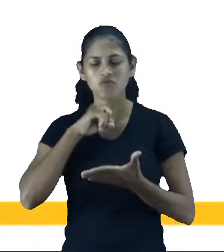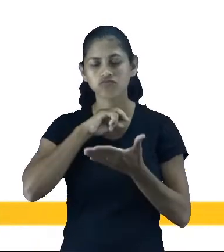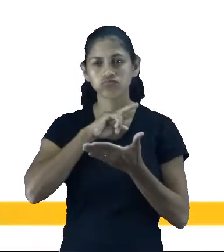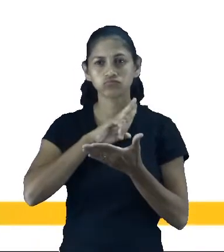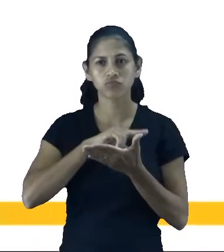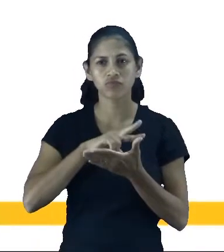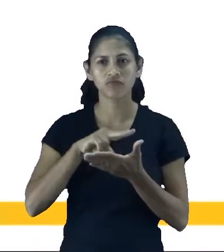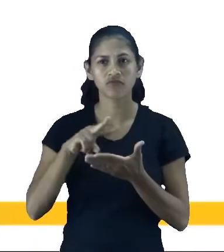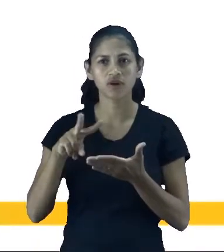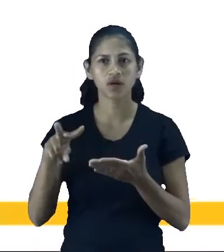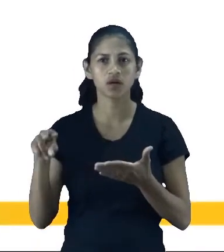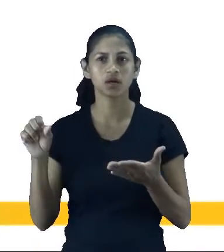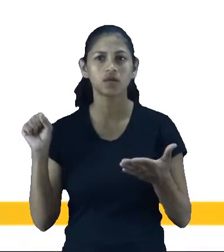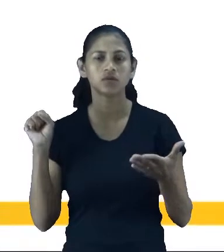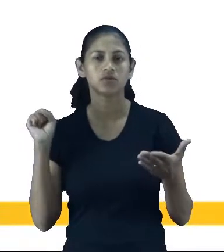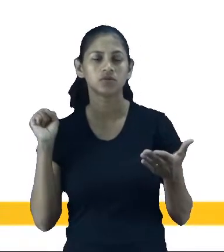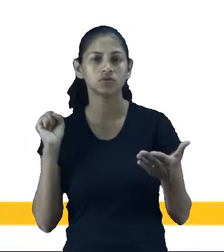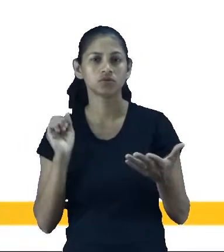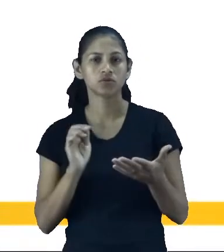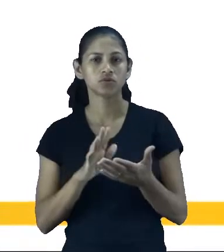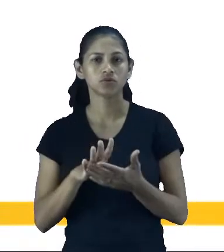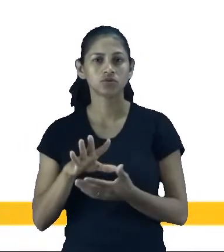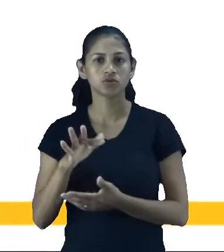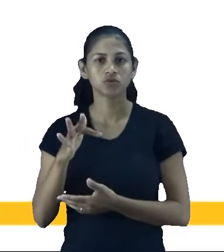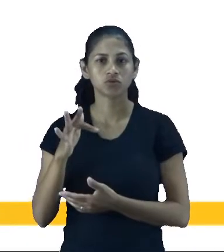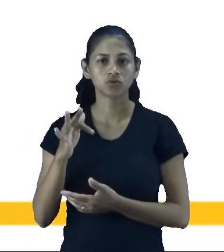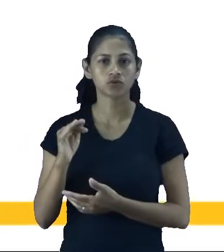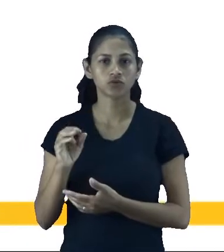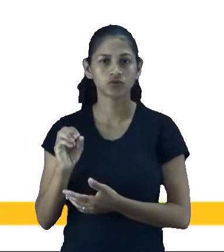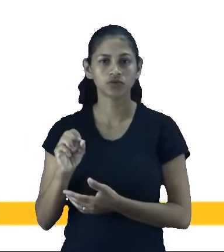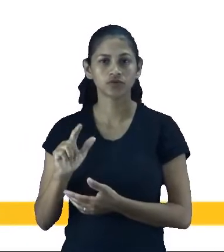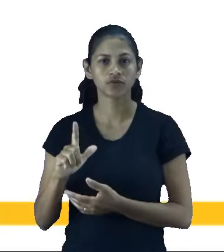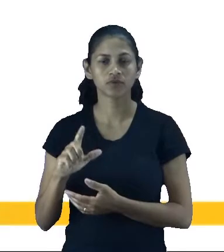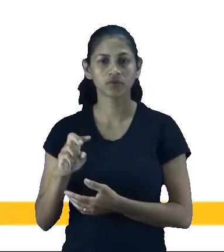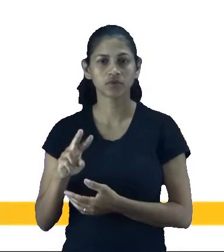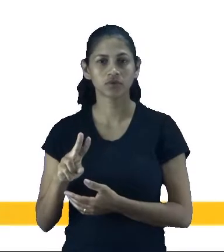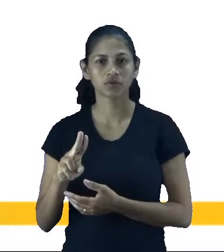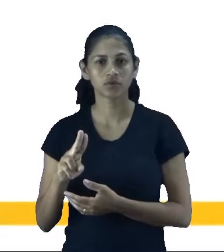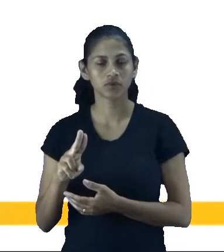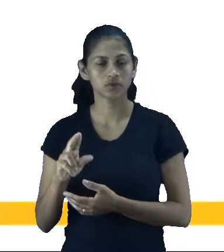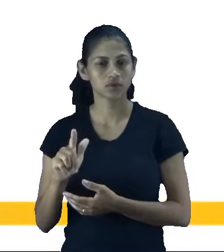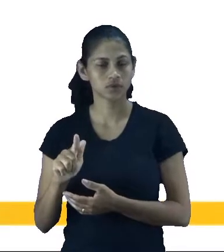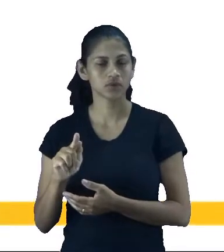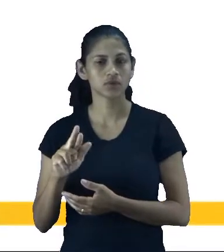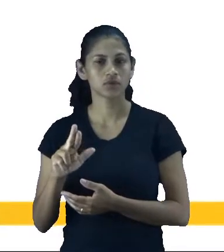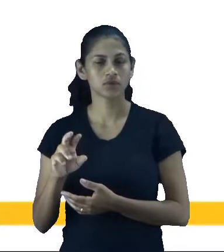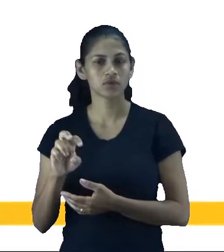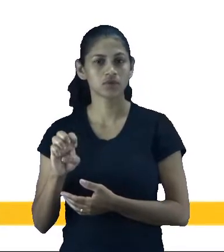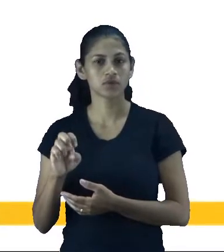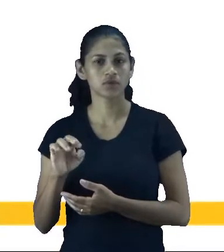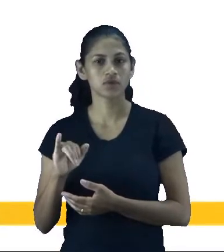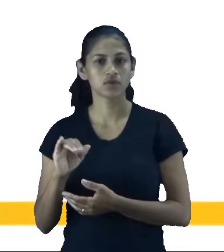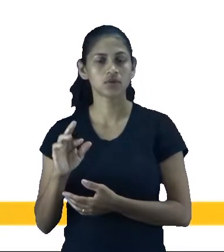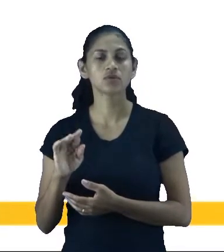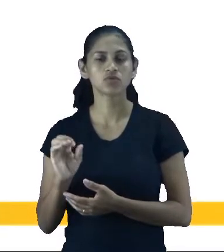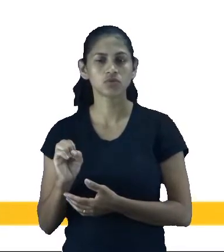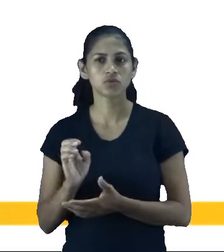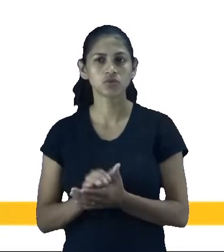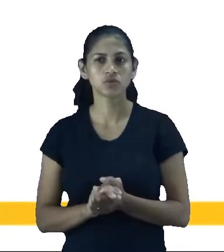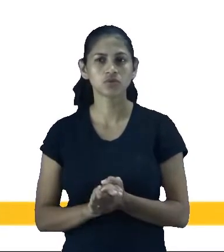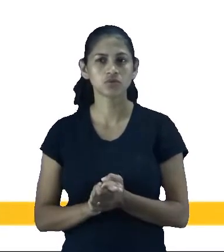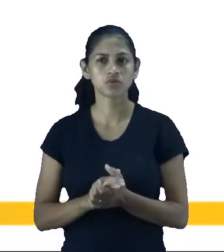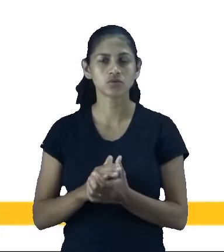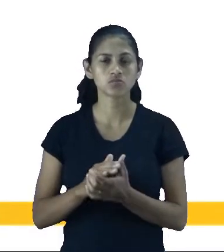foguedos regionais como as cavalhadas, o Bumba Meu Boi, o fandango e